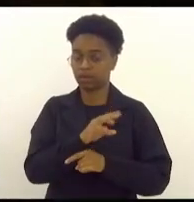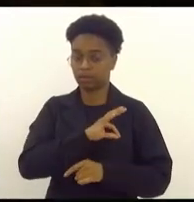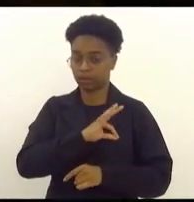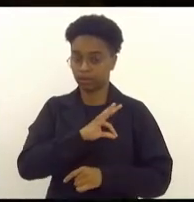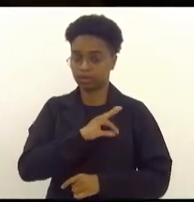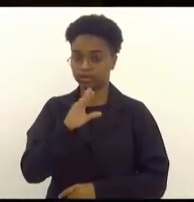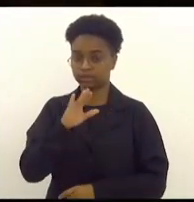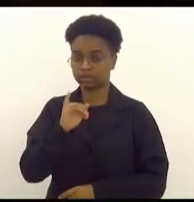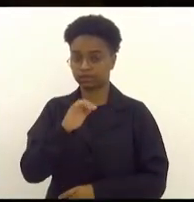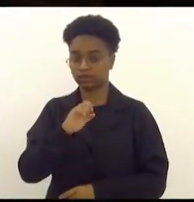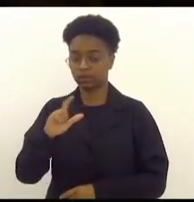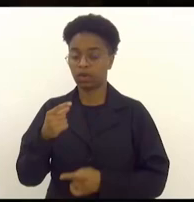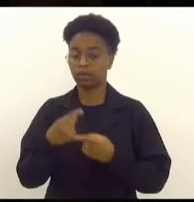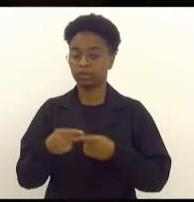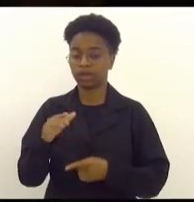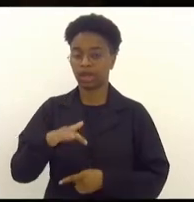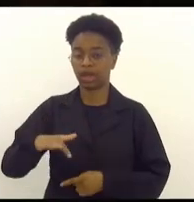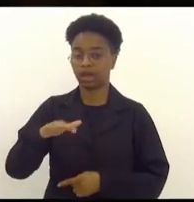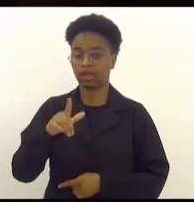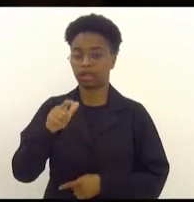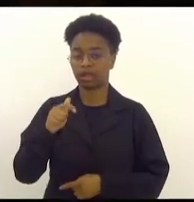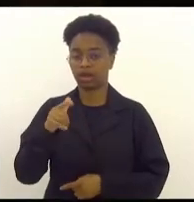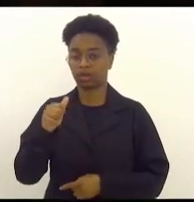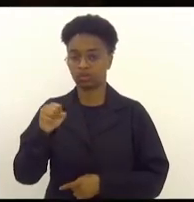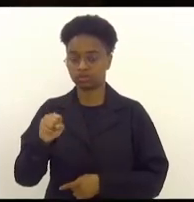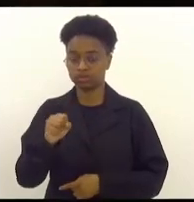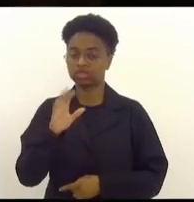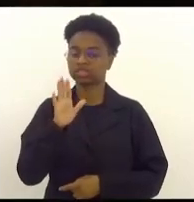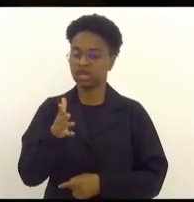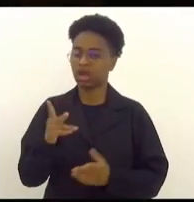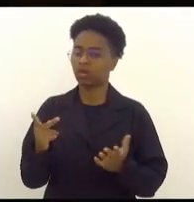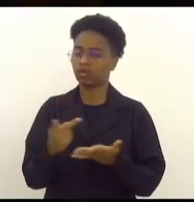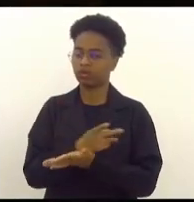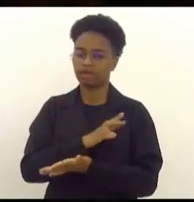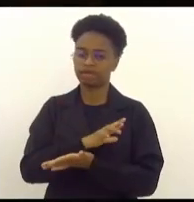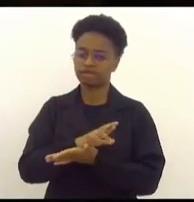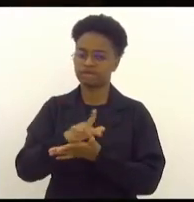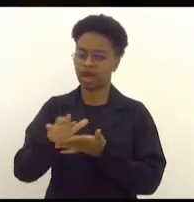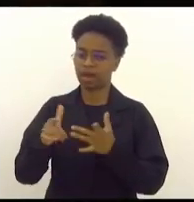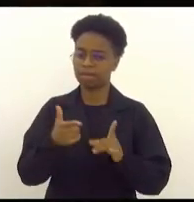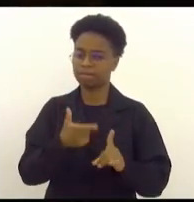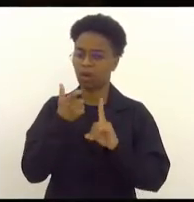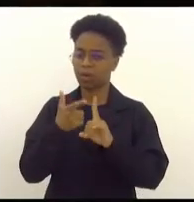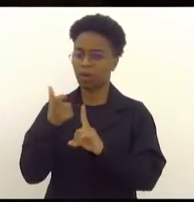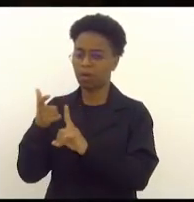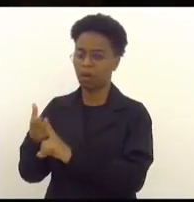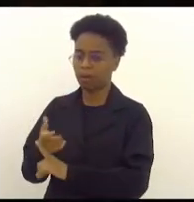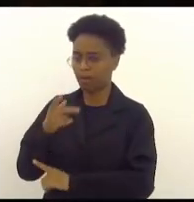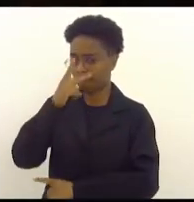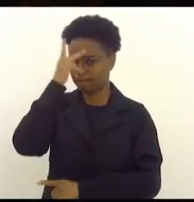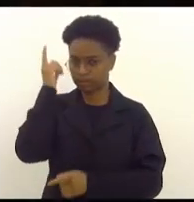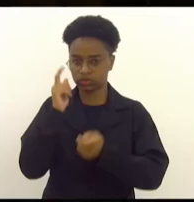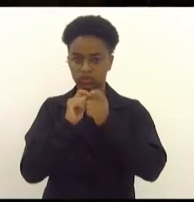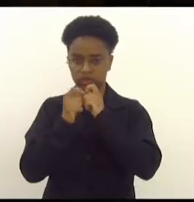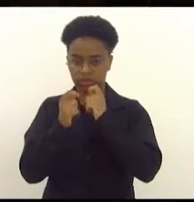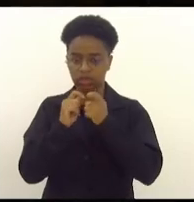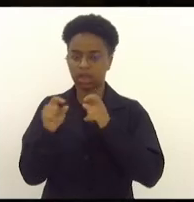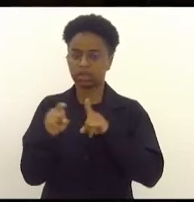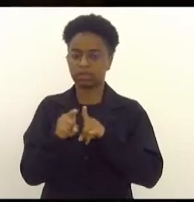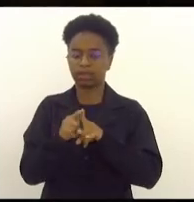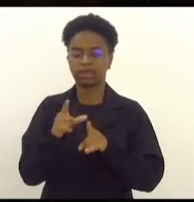até porque a região dos lagos já foi palco de diversas assassinato de jornalistas de blogueiros